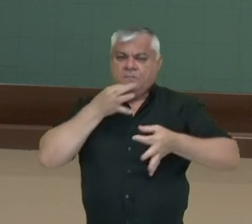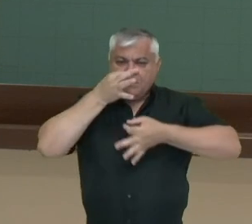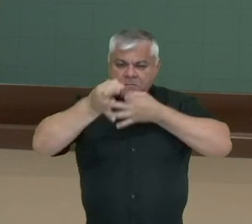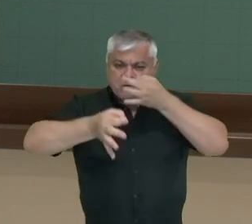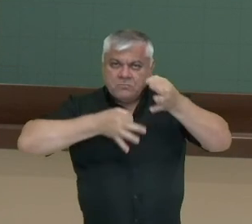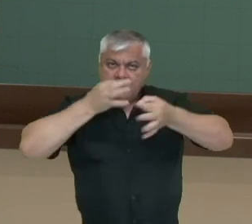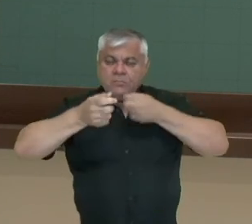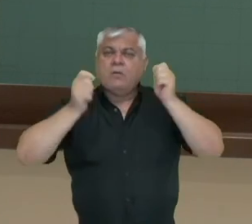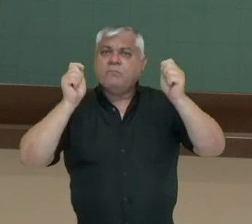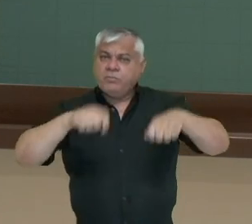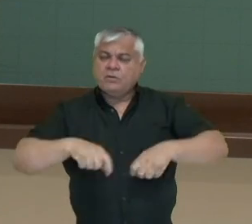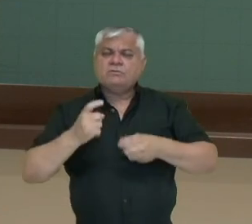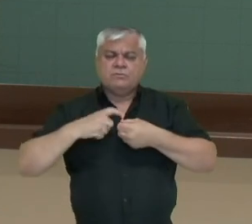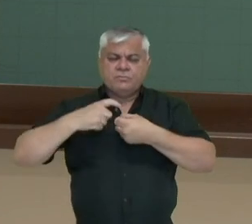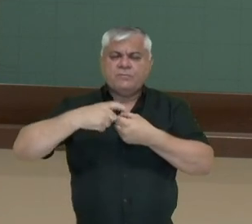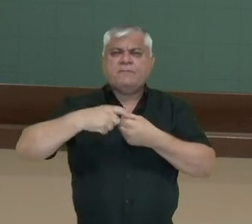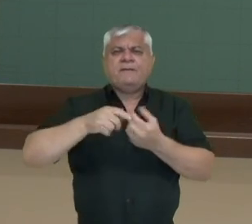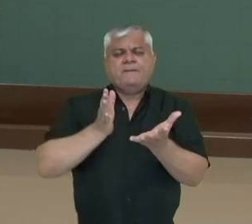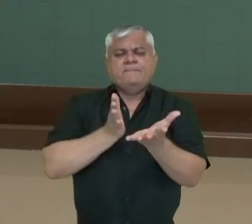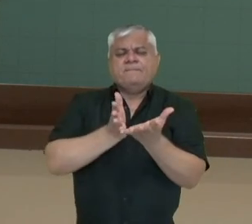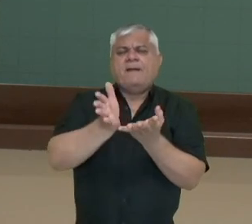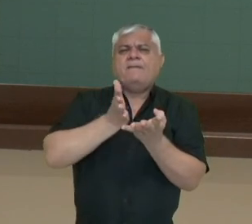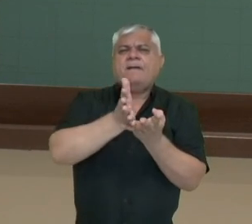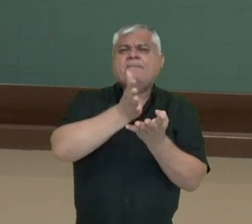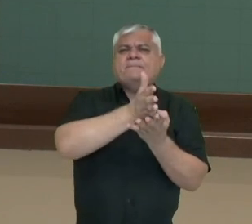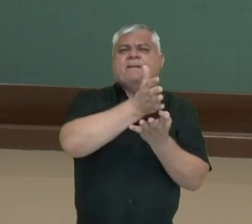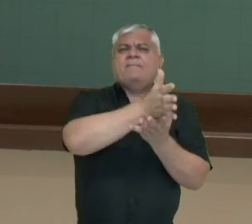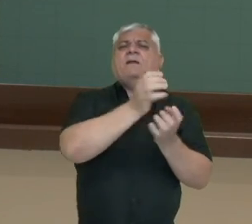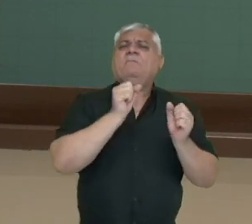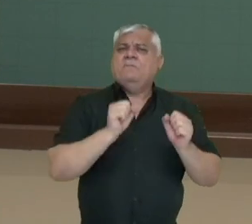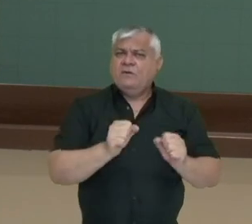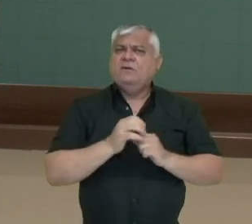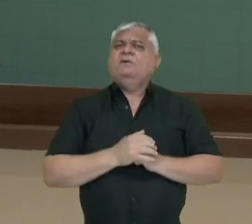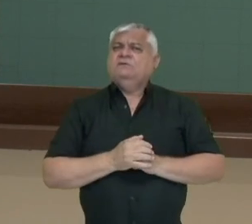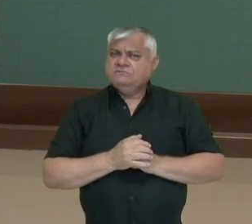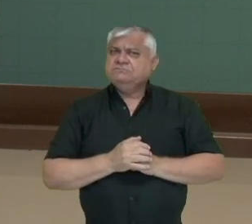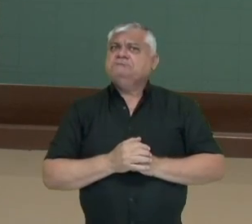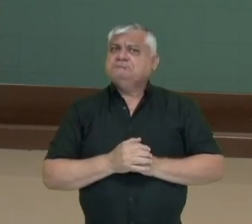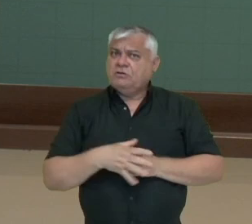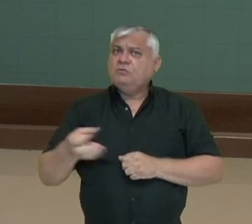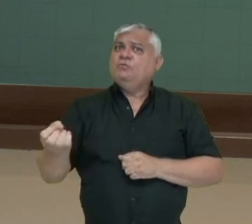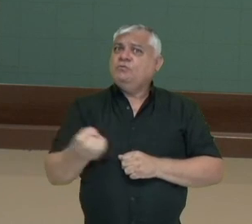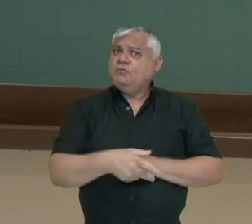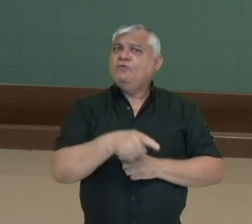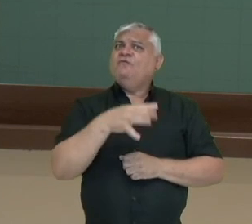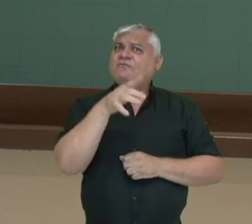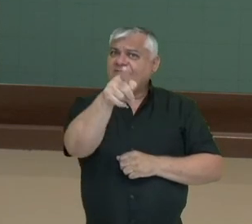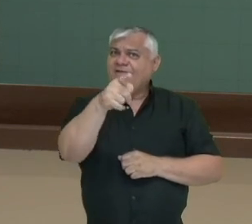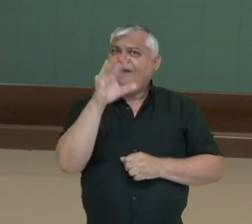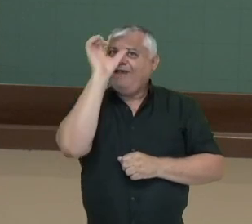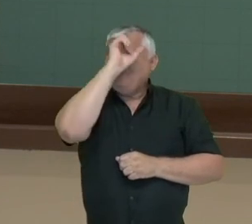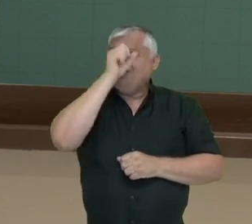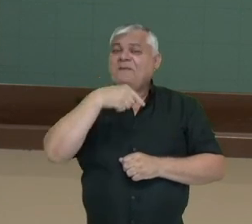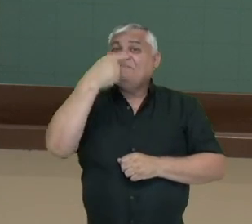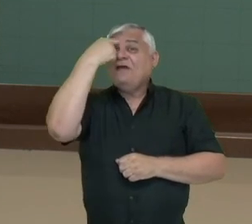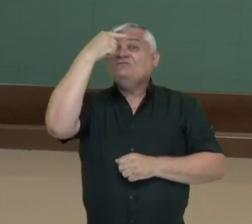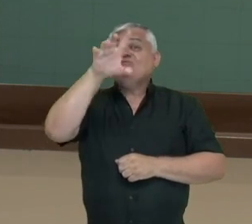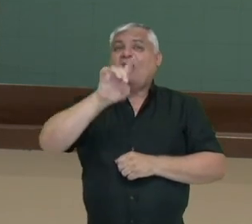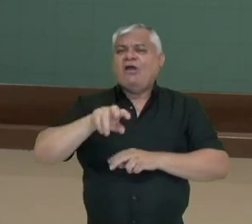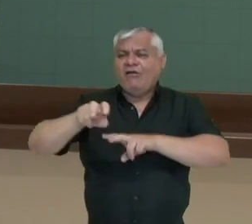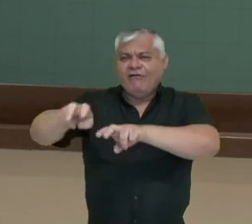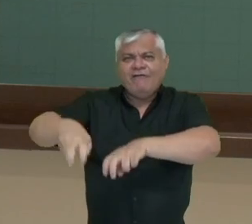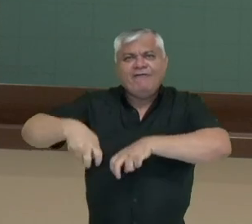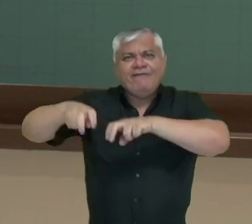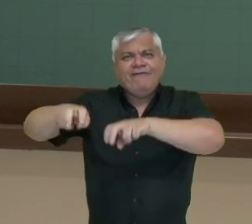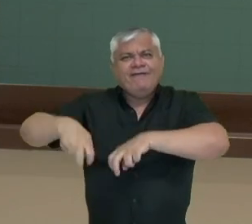cooperativismo pode ser aplicado em vários segmentos econômicos. Talvez isso tenha sido uma grande novidade para vocês. A maioria só tinha ouvido falar